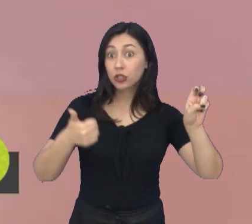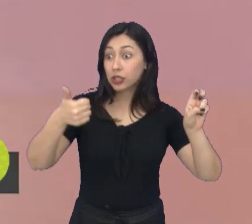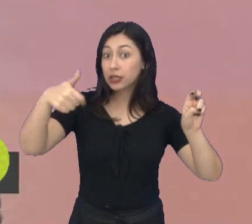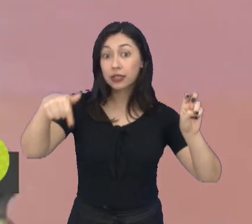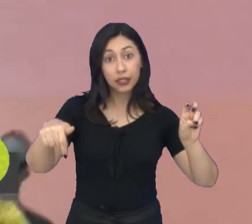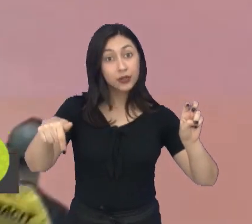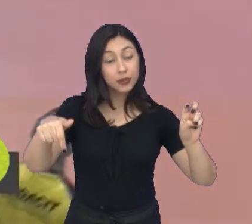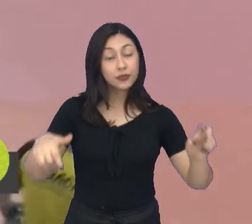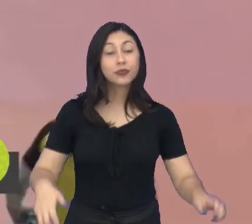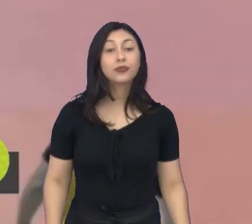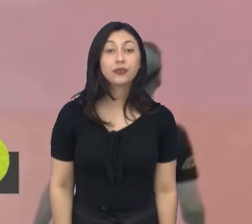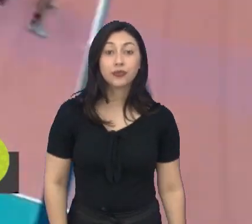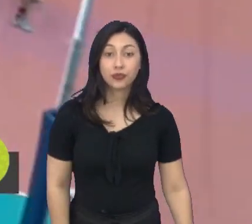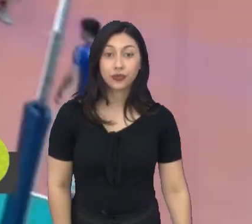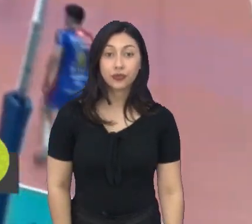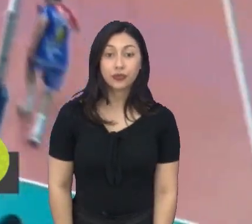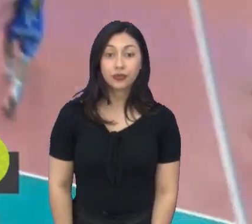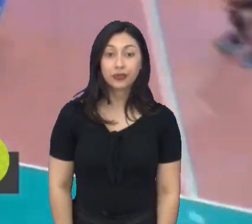25-17.